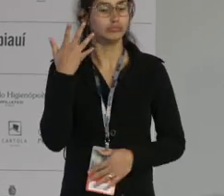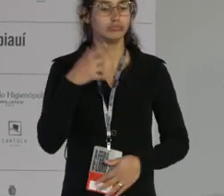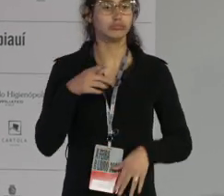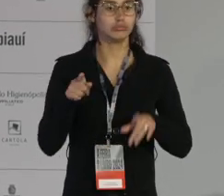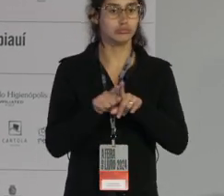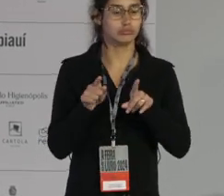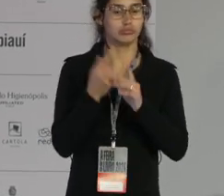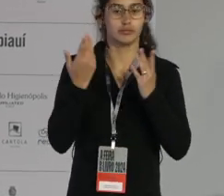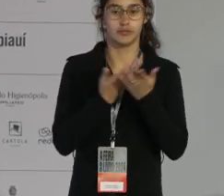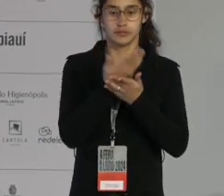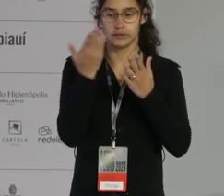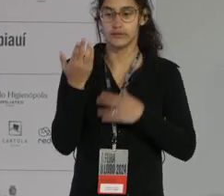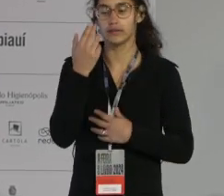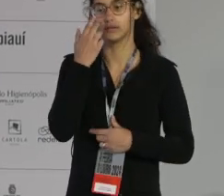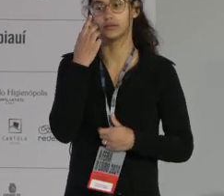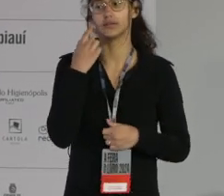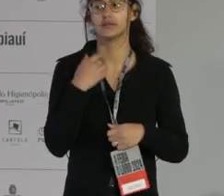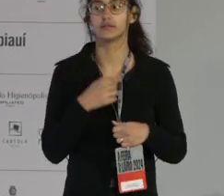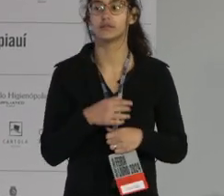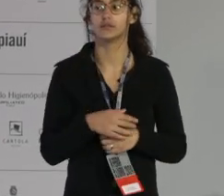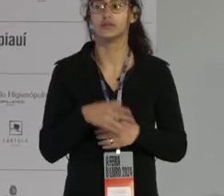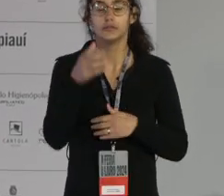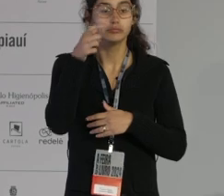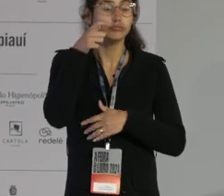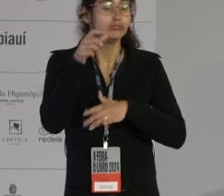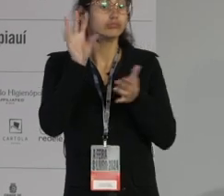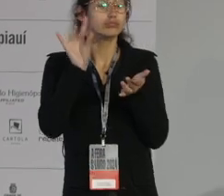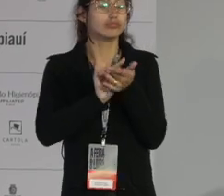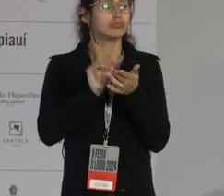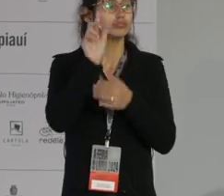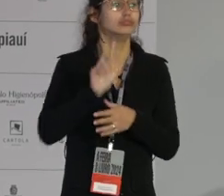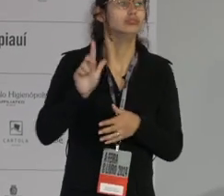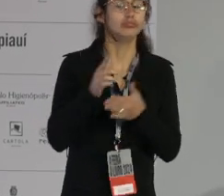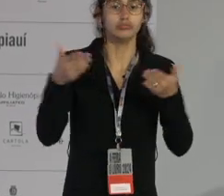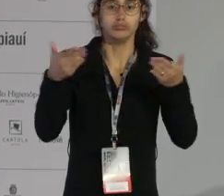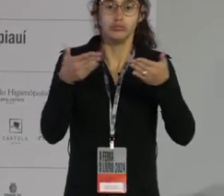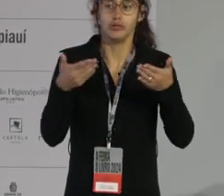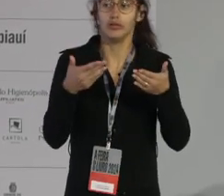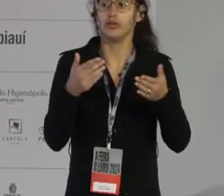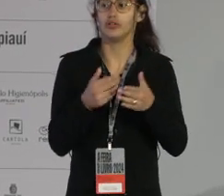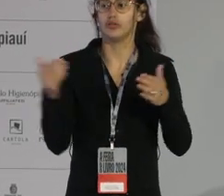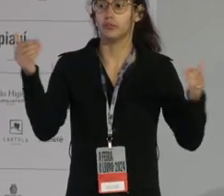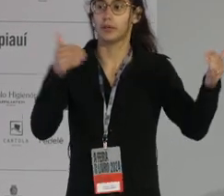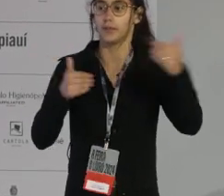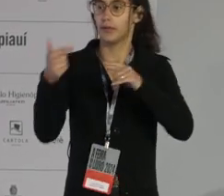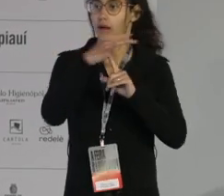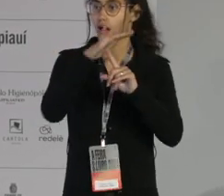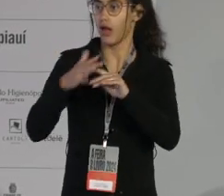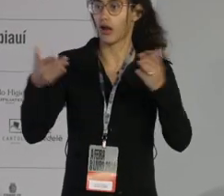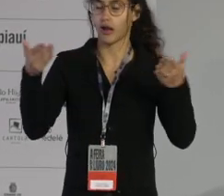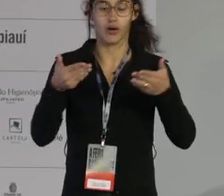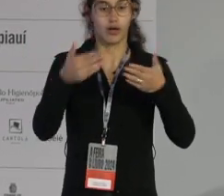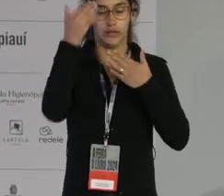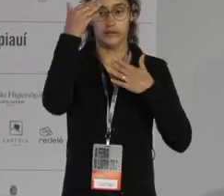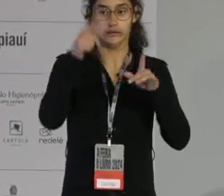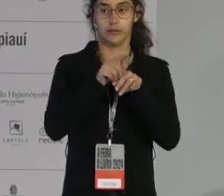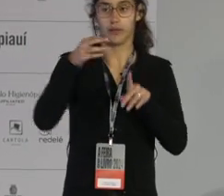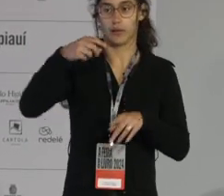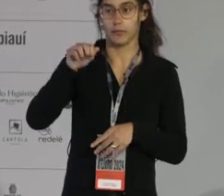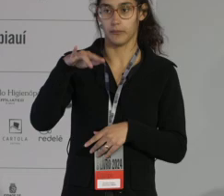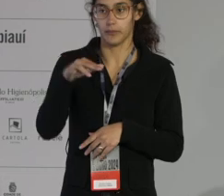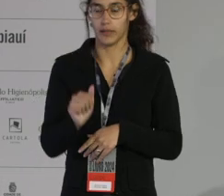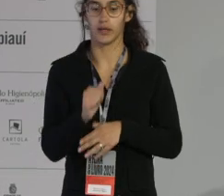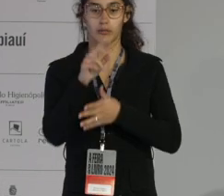para um público tão interessado mesmo em literatura, que está aqui, veio para essa feira. Agradeço a Maria